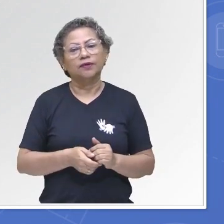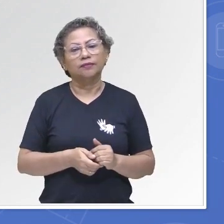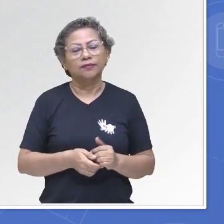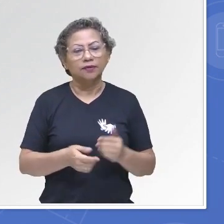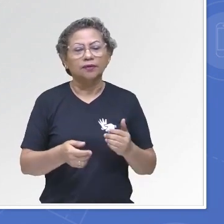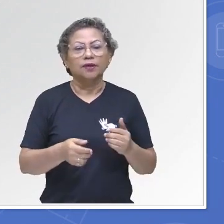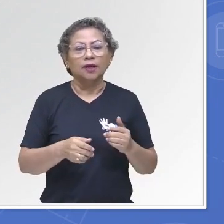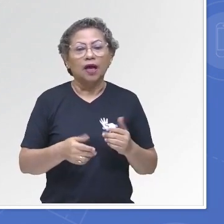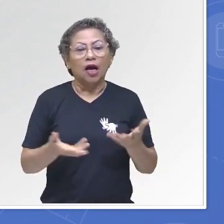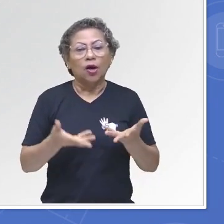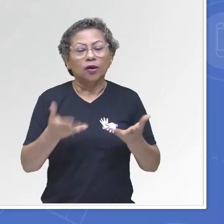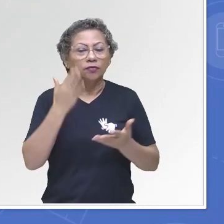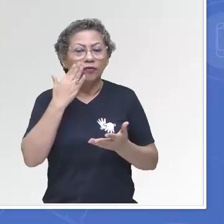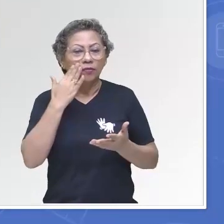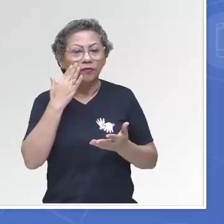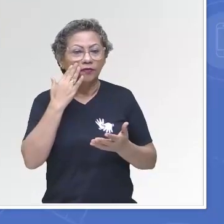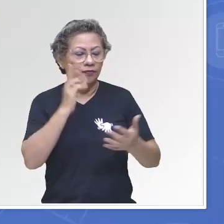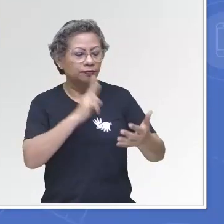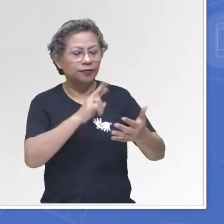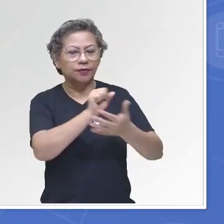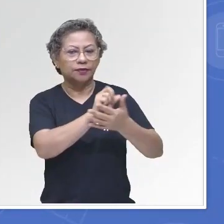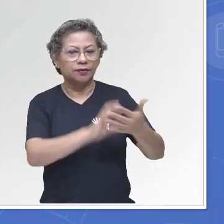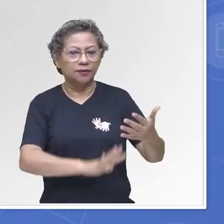Vamos então para a nossa atividade?